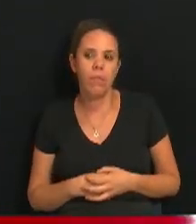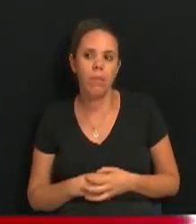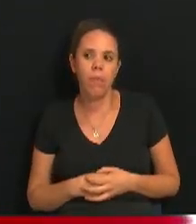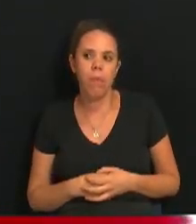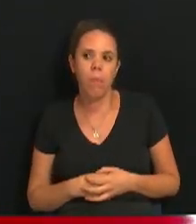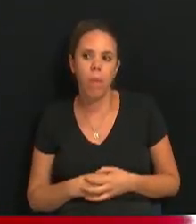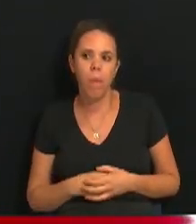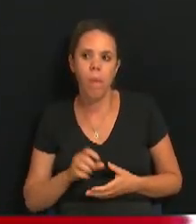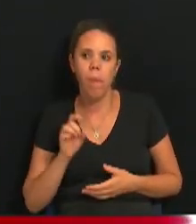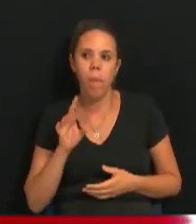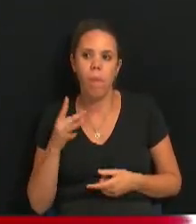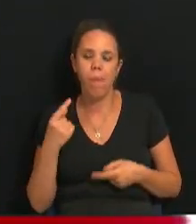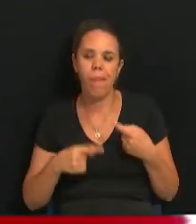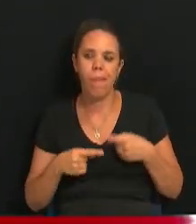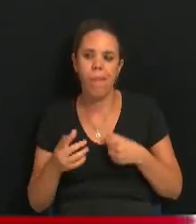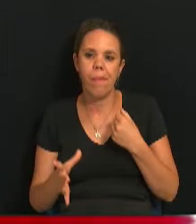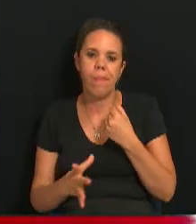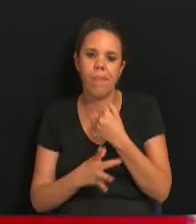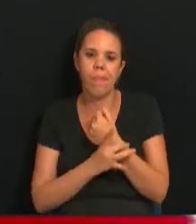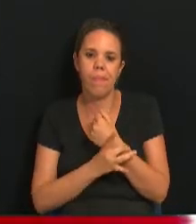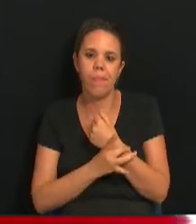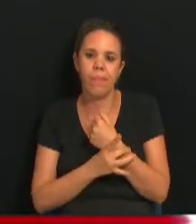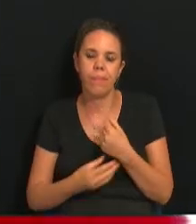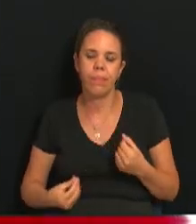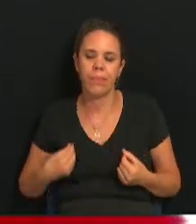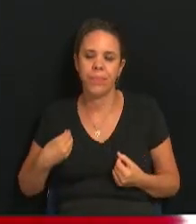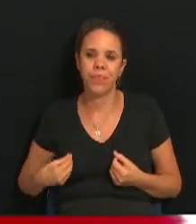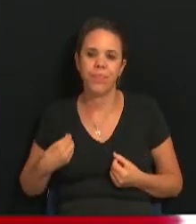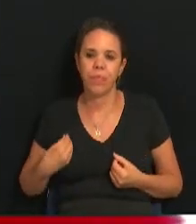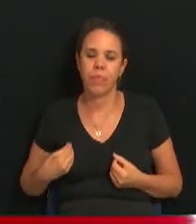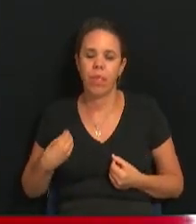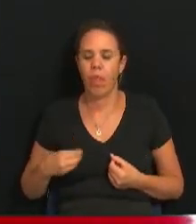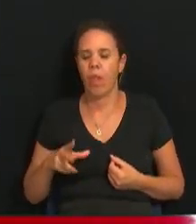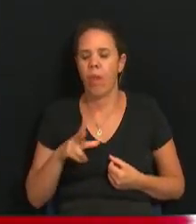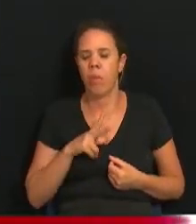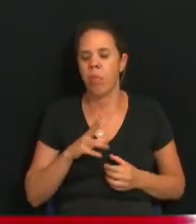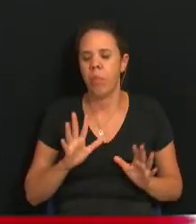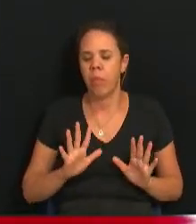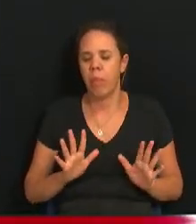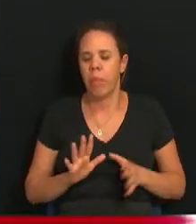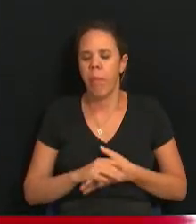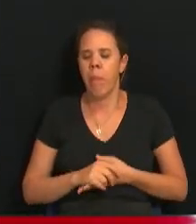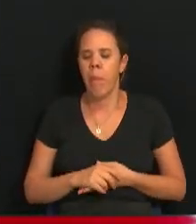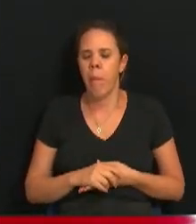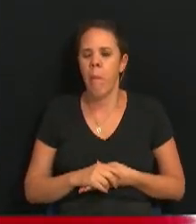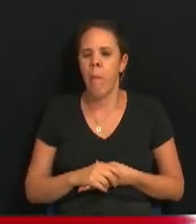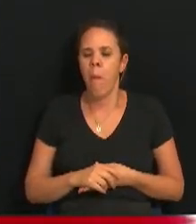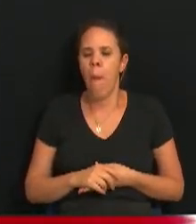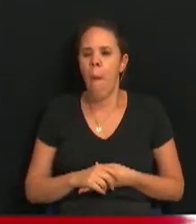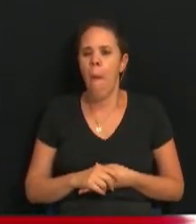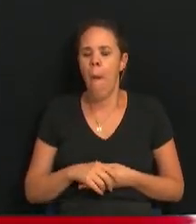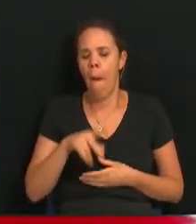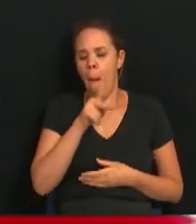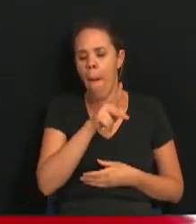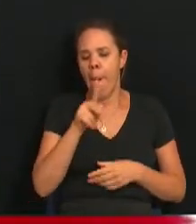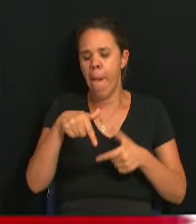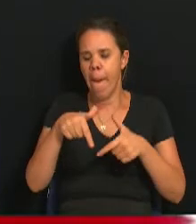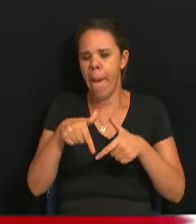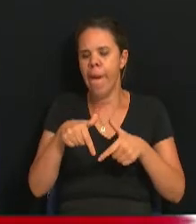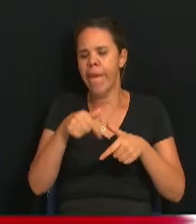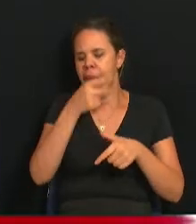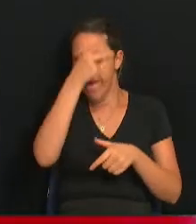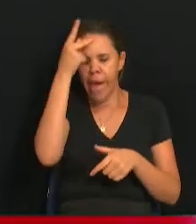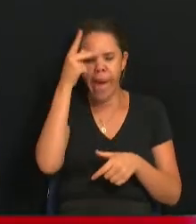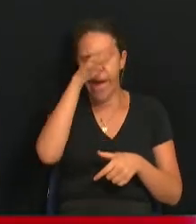somente para debater a segurança das nossas vidas pessoais, né, particulares, mas sim o atendimento público, né, o atendimento